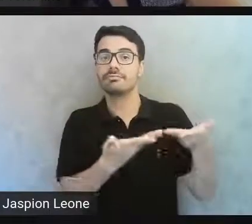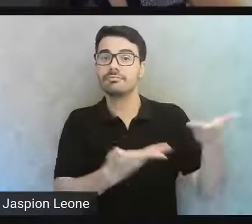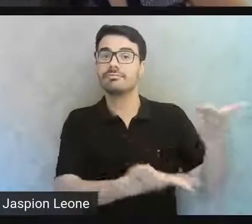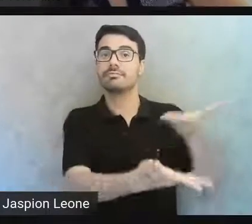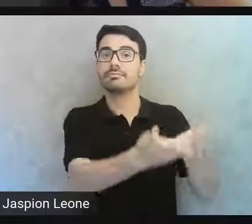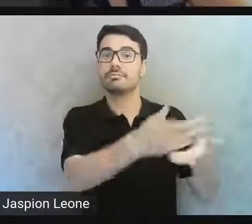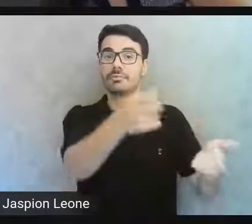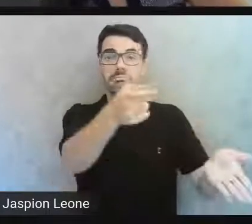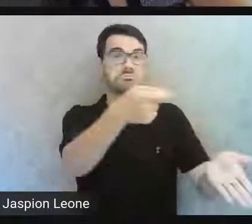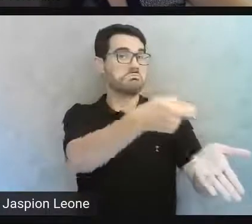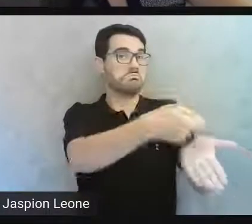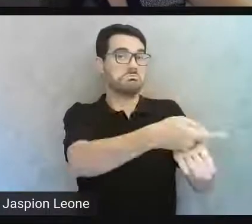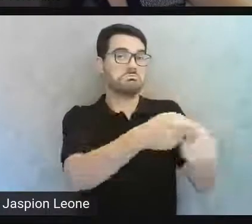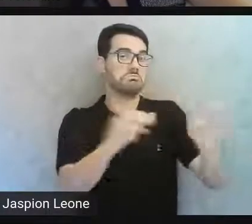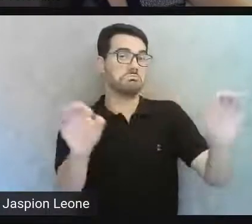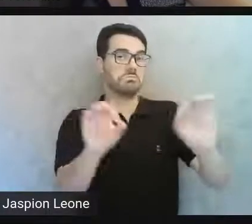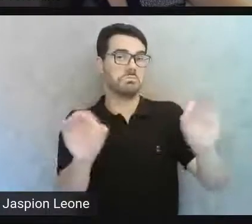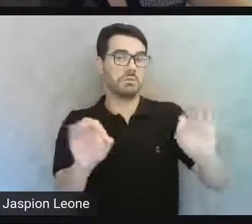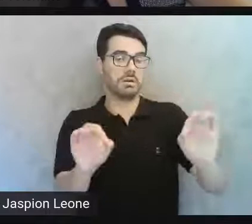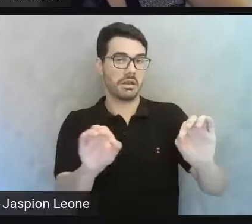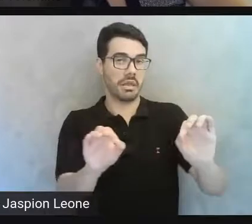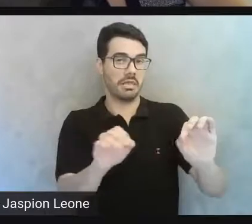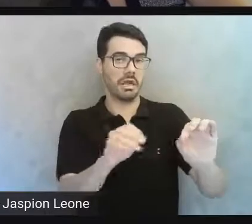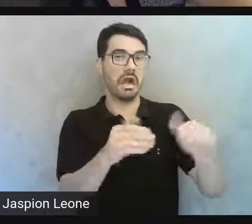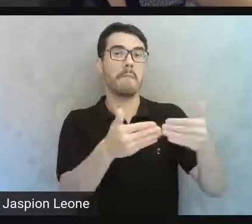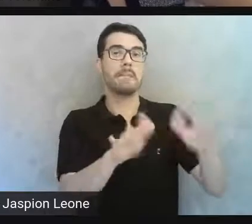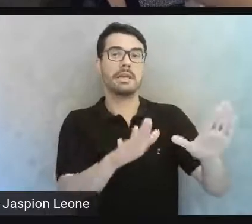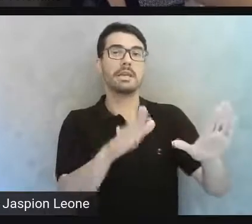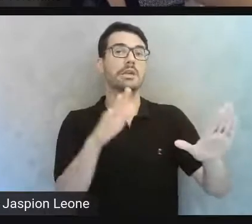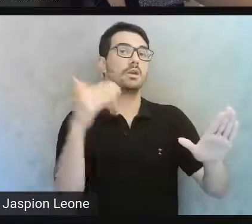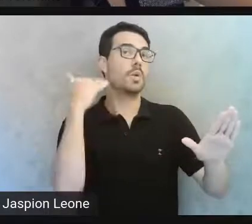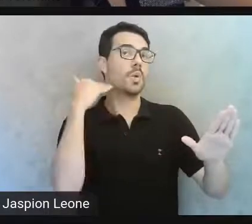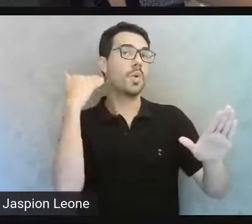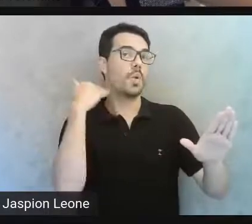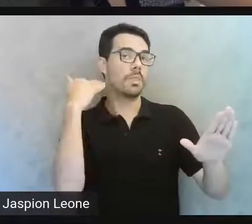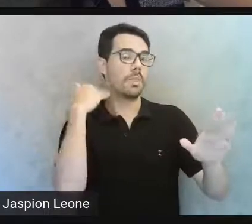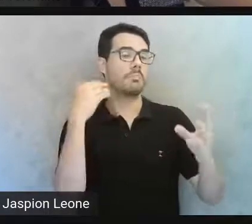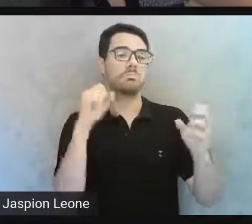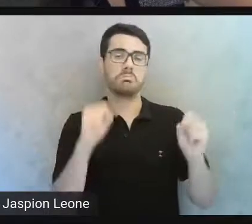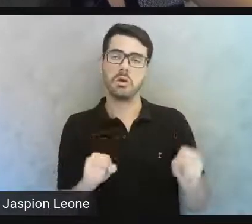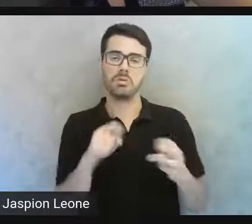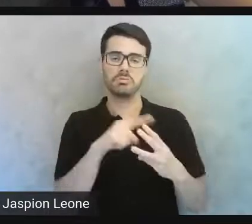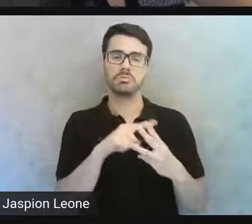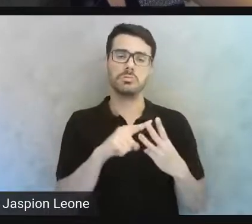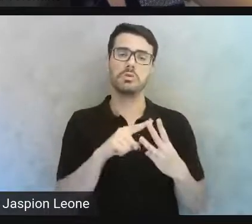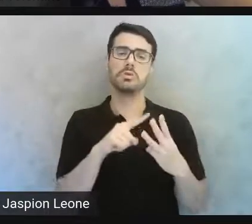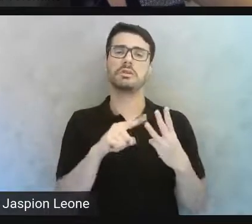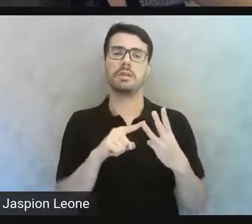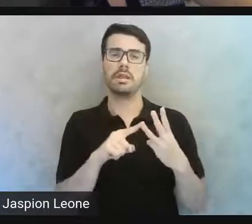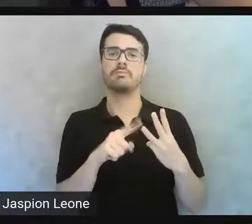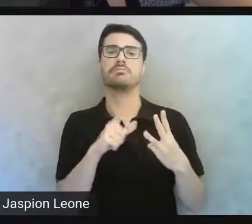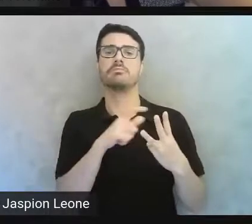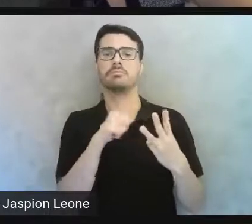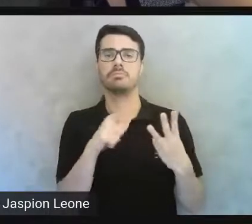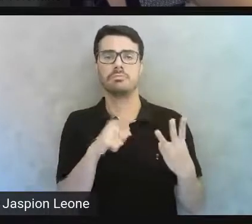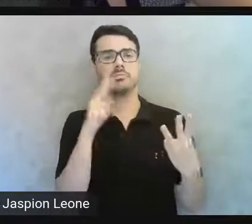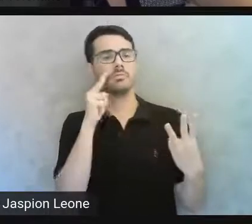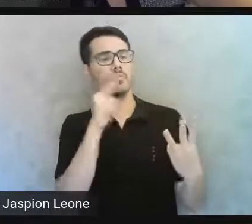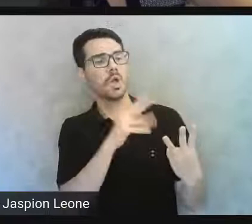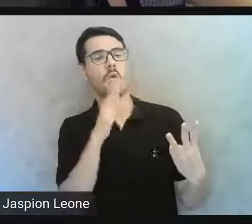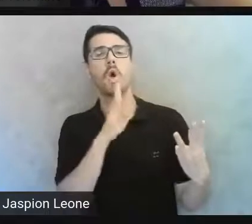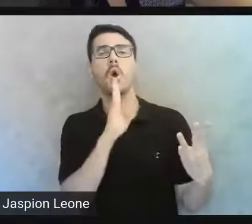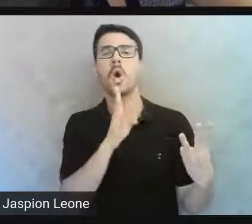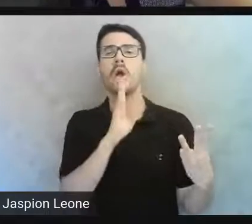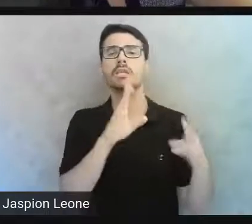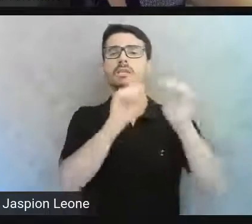numa corretora, então não vejo problema nenhum em você abrir conta em 2, 3 corretoras diferentes, entrar, logar, conhecer os sistemas,